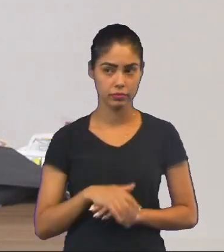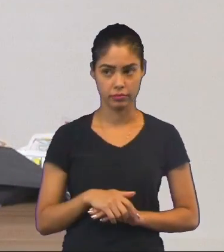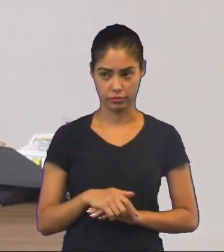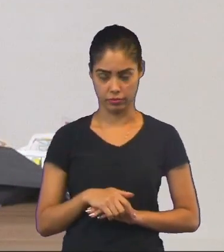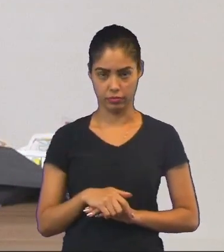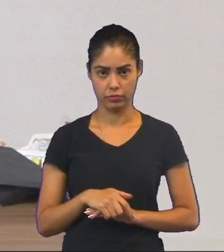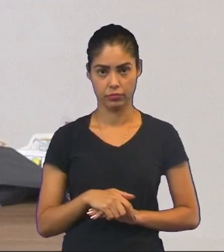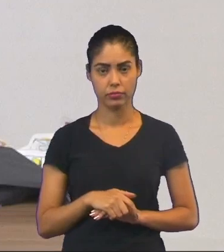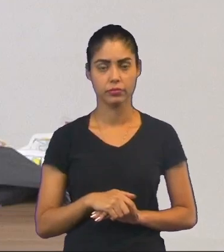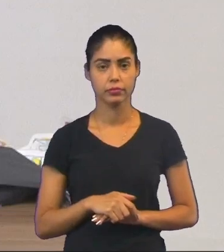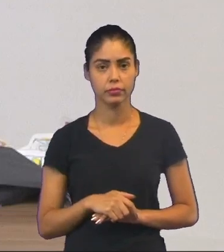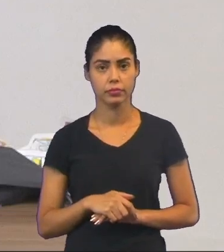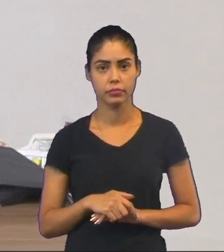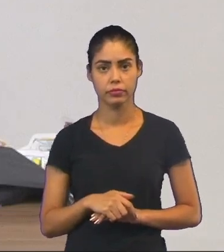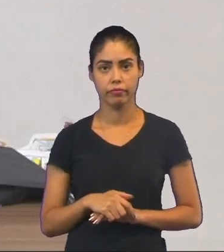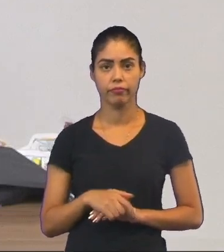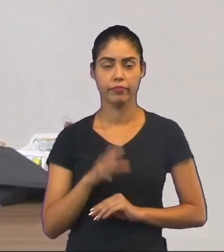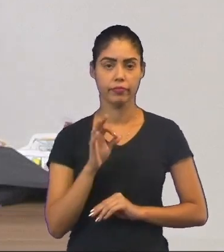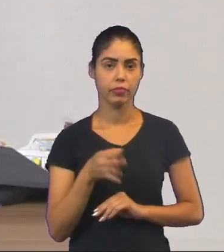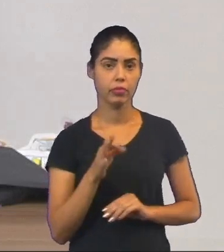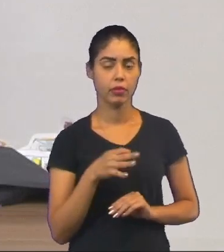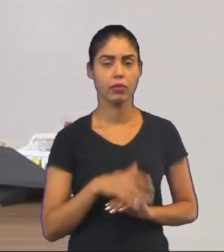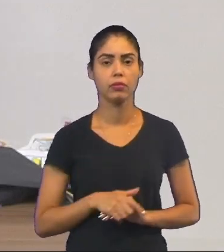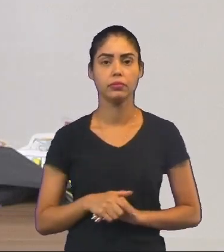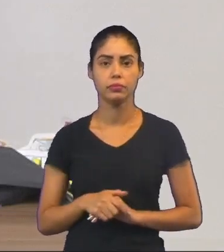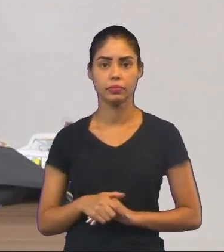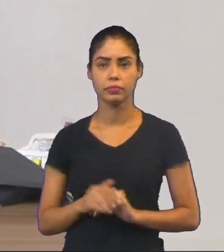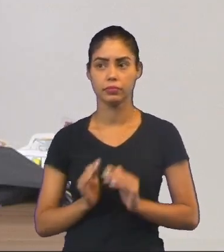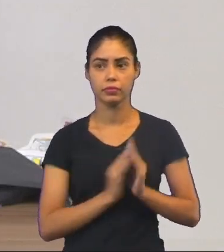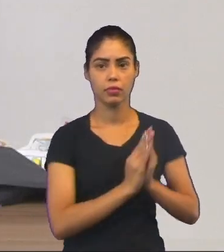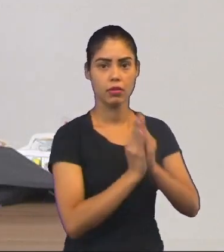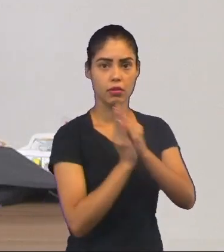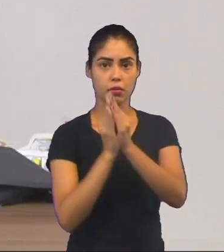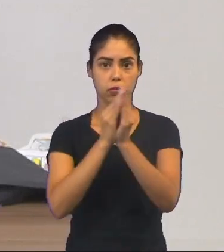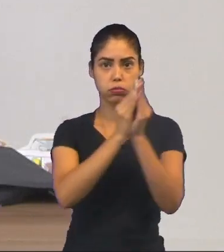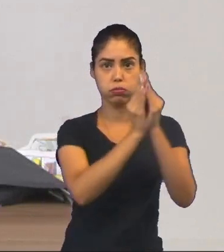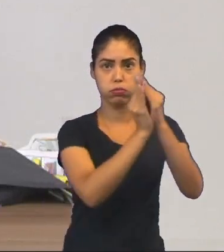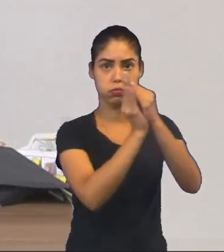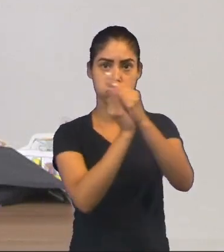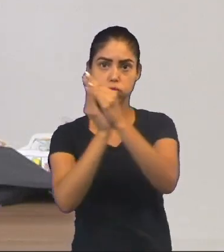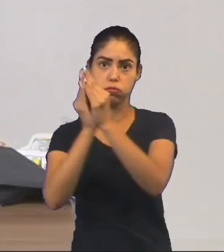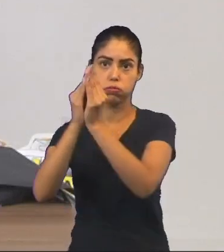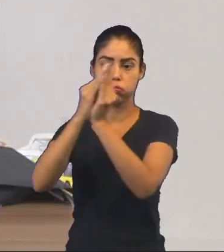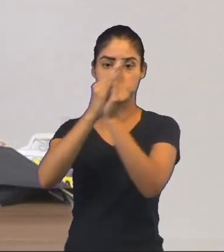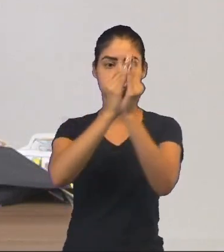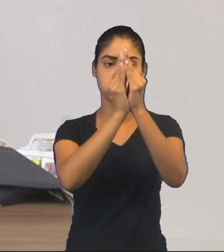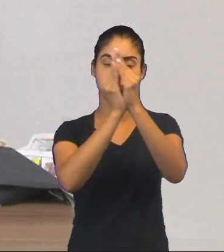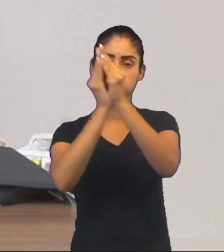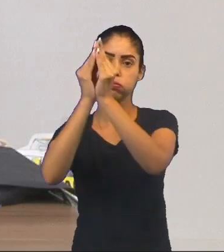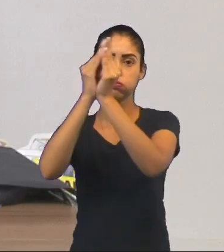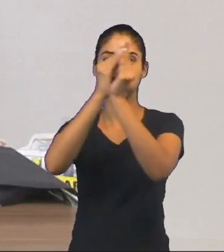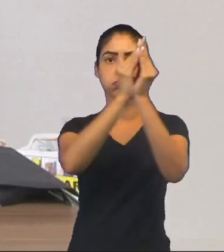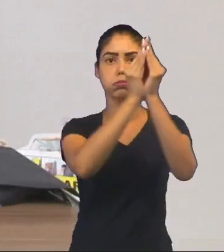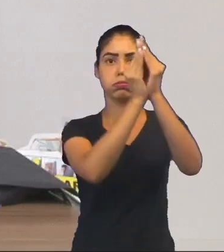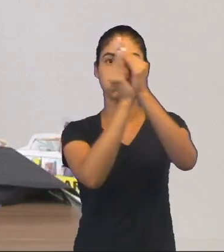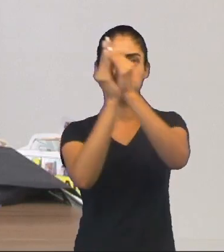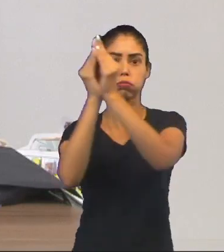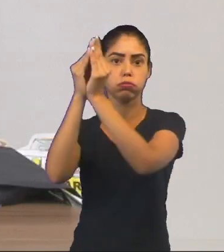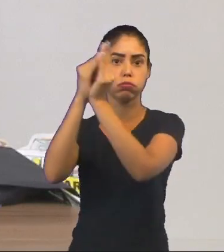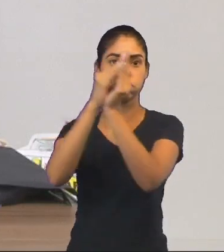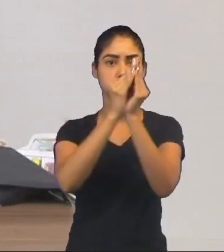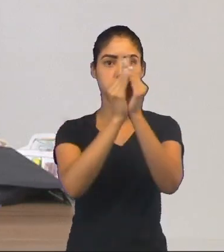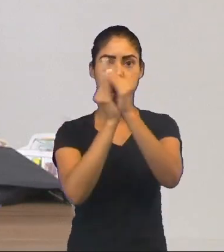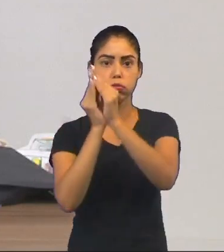sobrevoar aquele lugar e conhecer, certo? Então, o balão é um meio de transporte